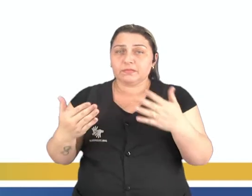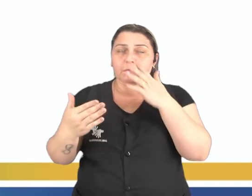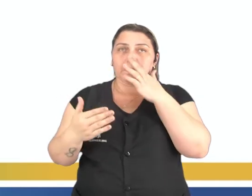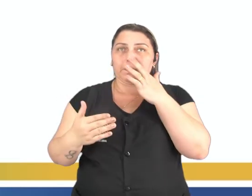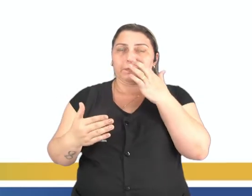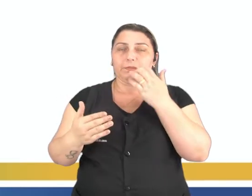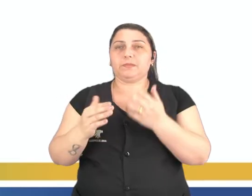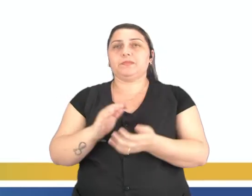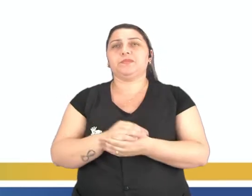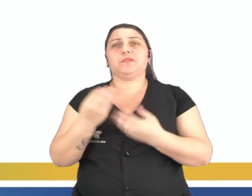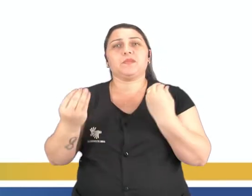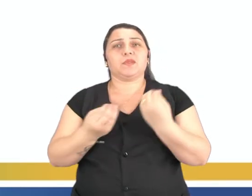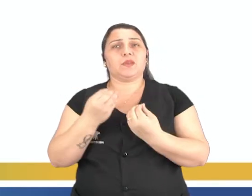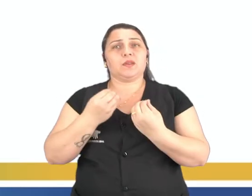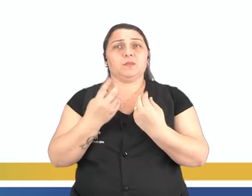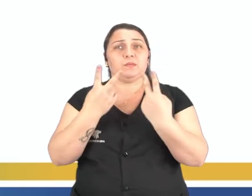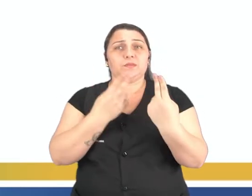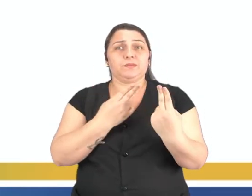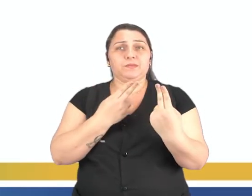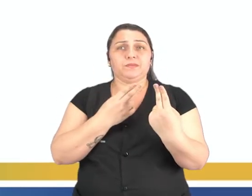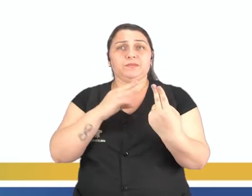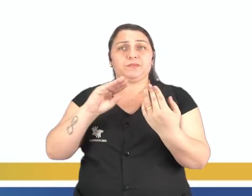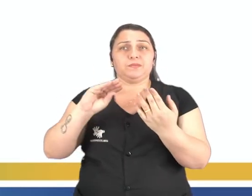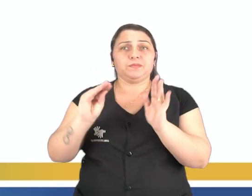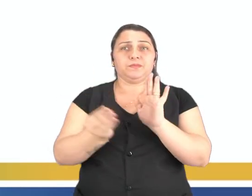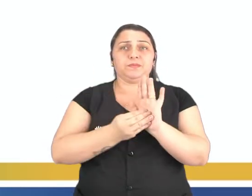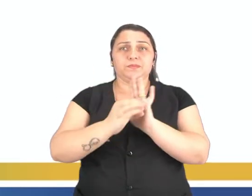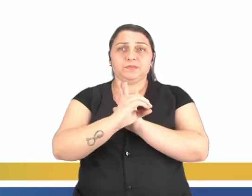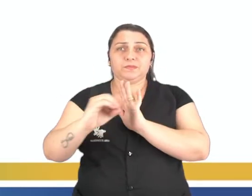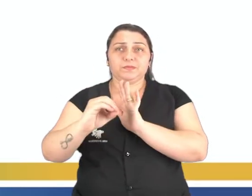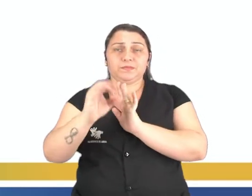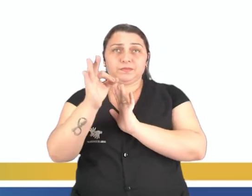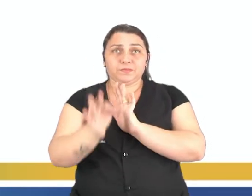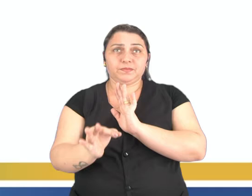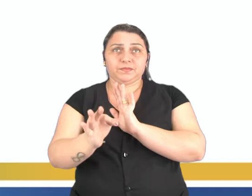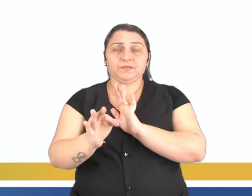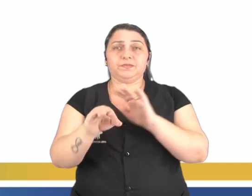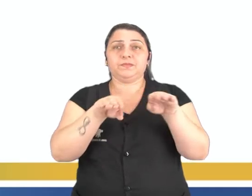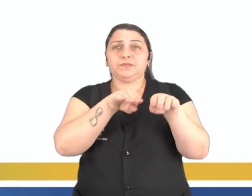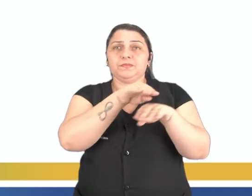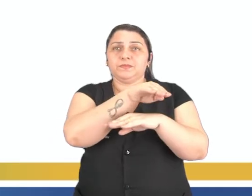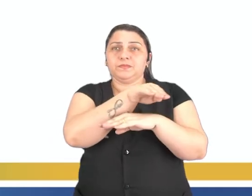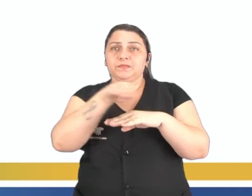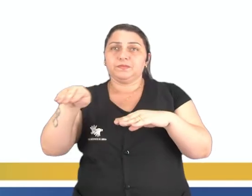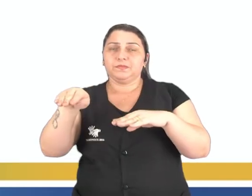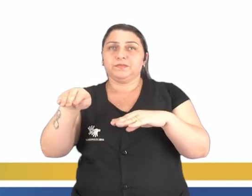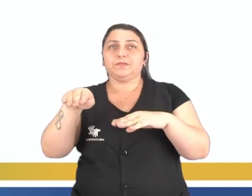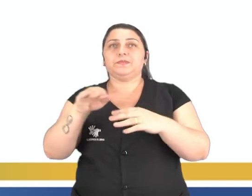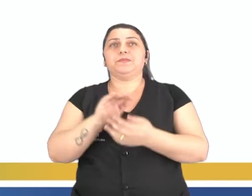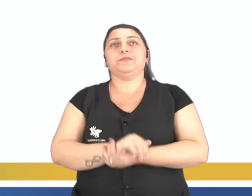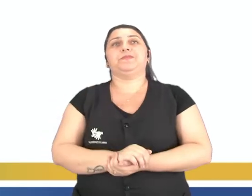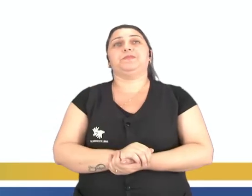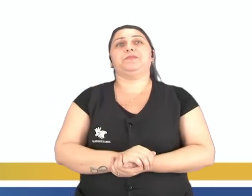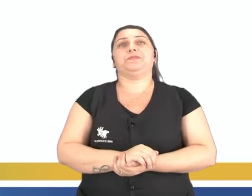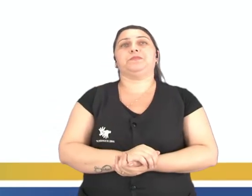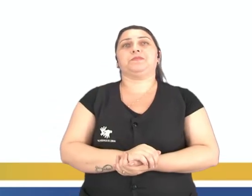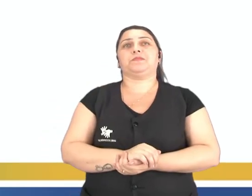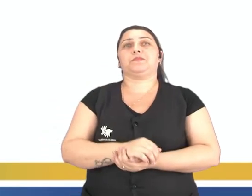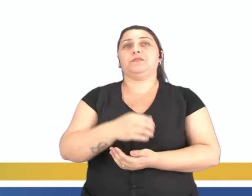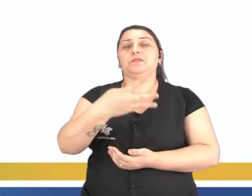nós vamos colocar, como é que nós vamos igualar? Acrescentando zeros, certo? Então, na outra linha, você vai colocar